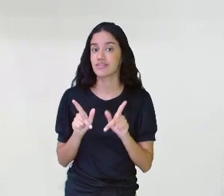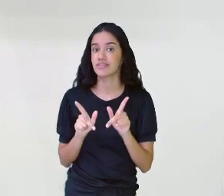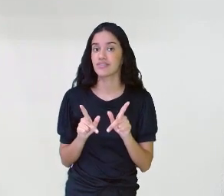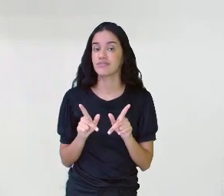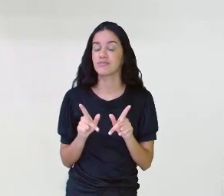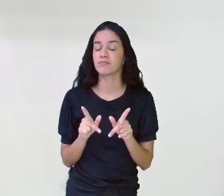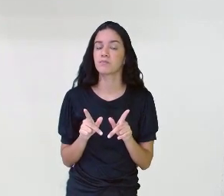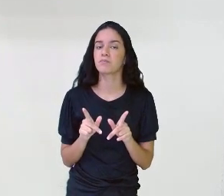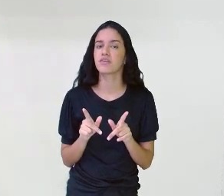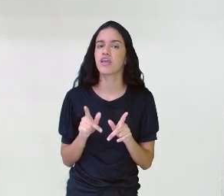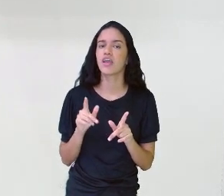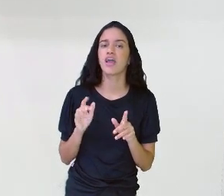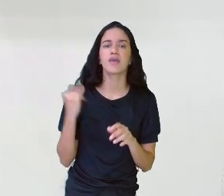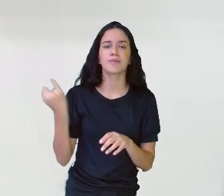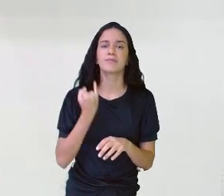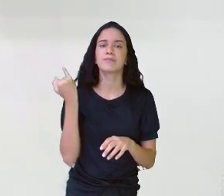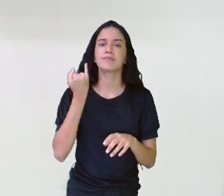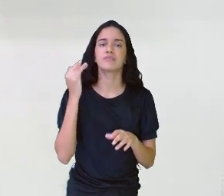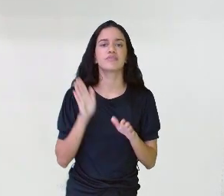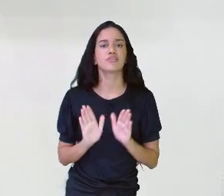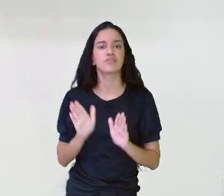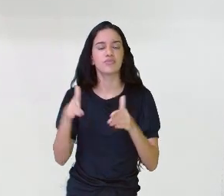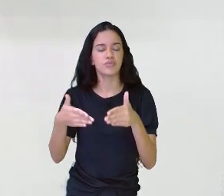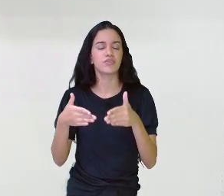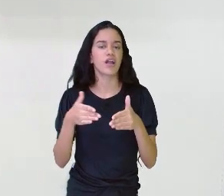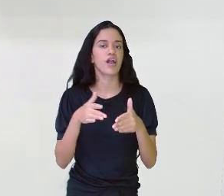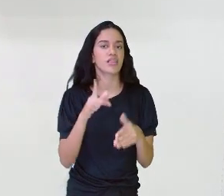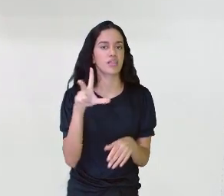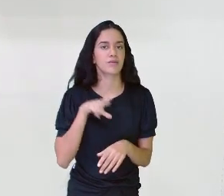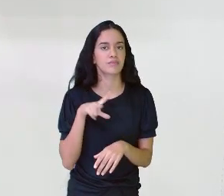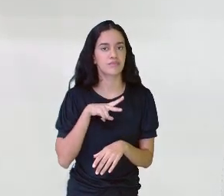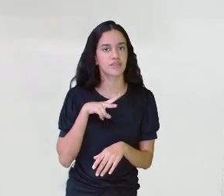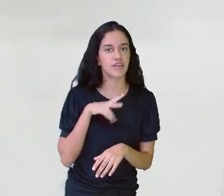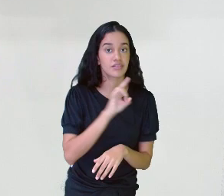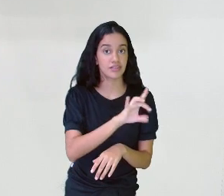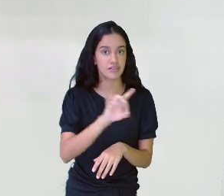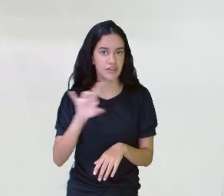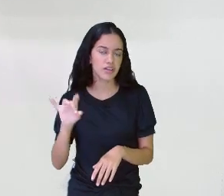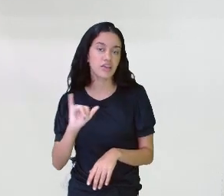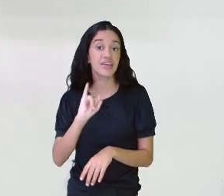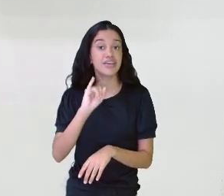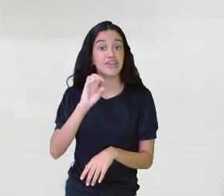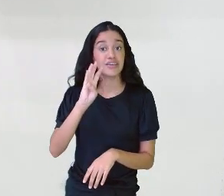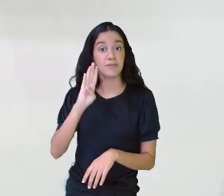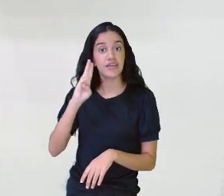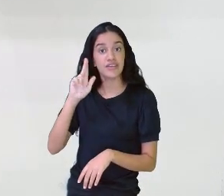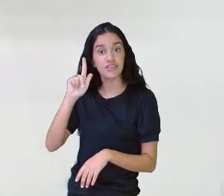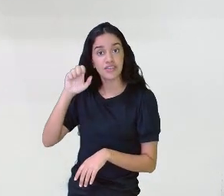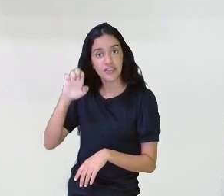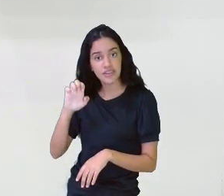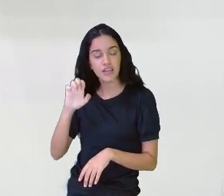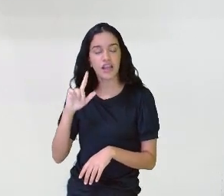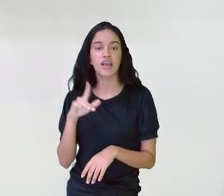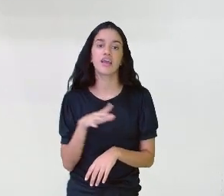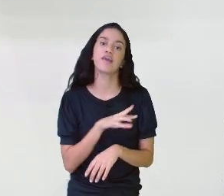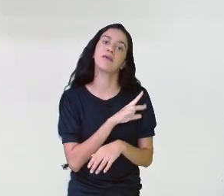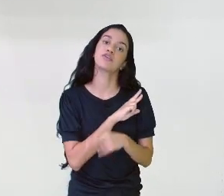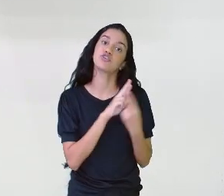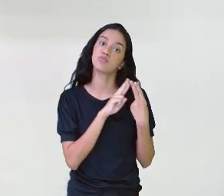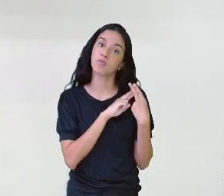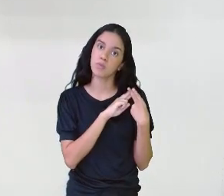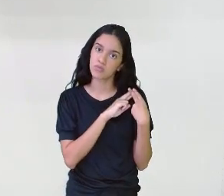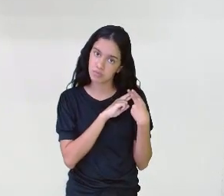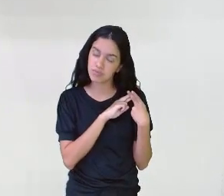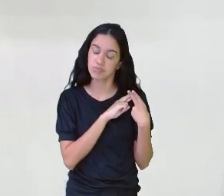gente focar na particularidade de cada uma dessas regiões. E o IBGE é responsável por essa divisão,